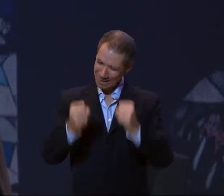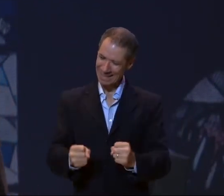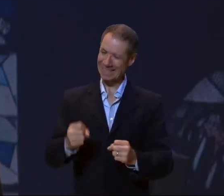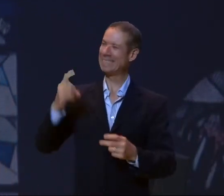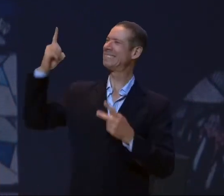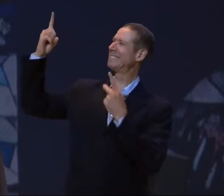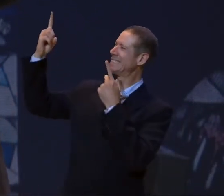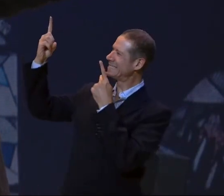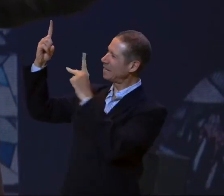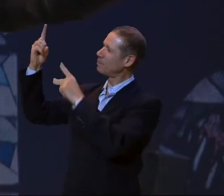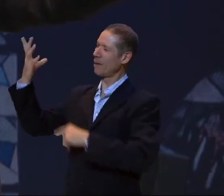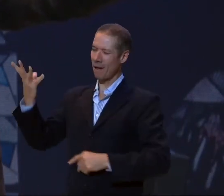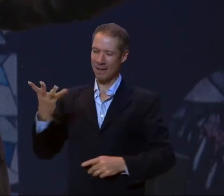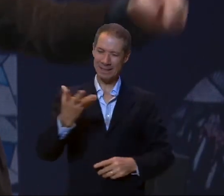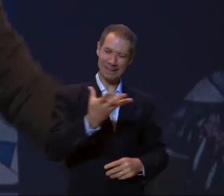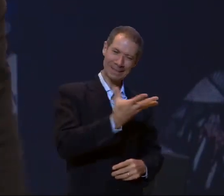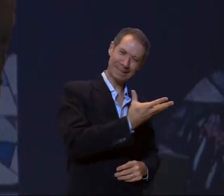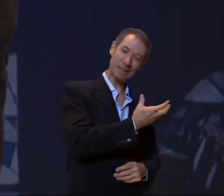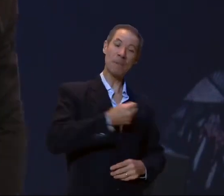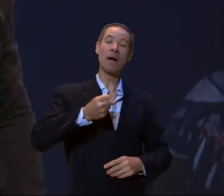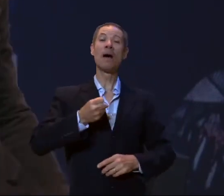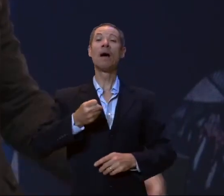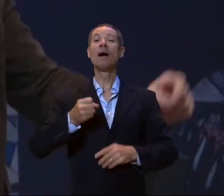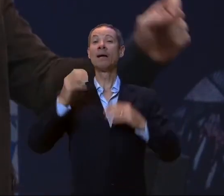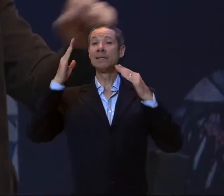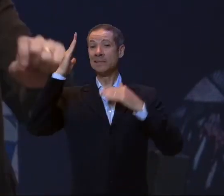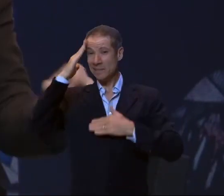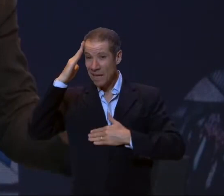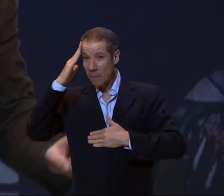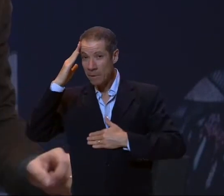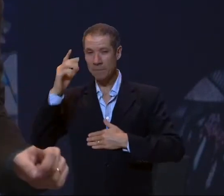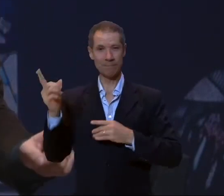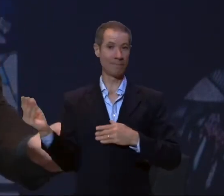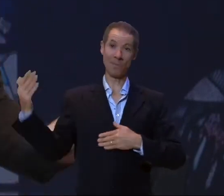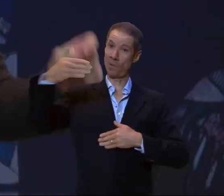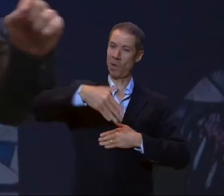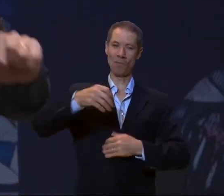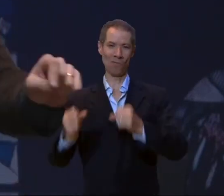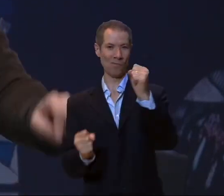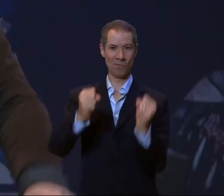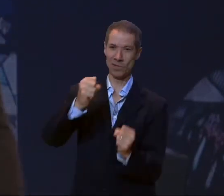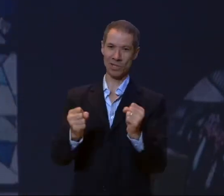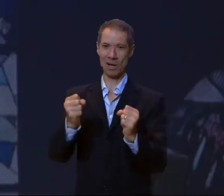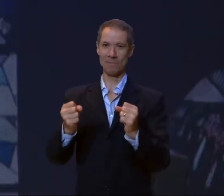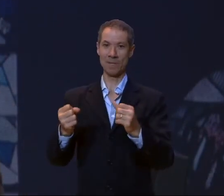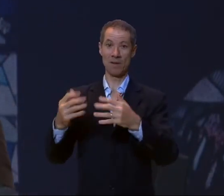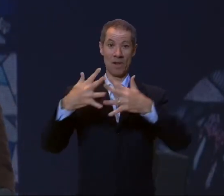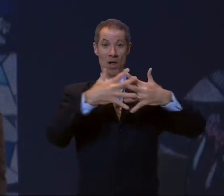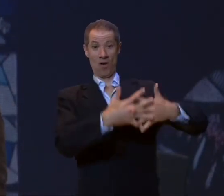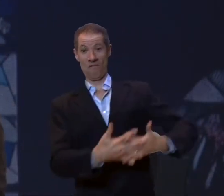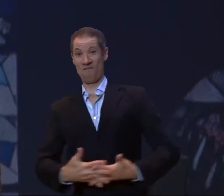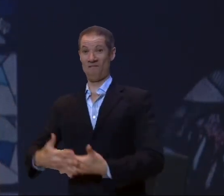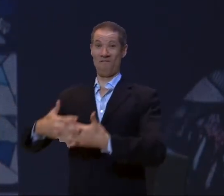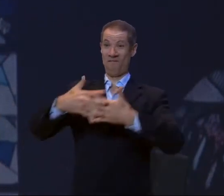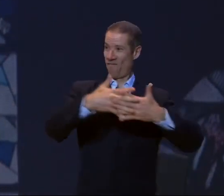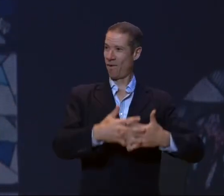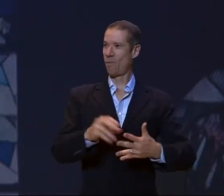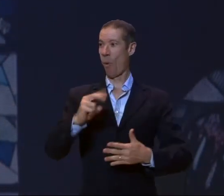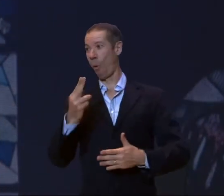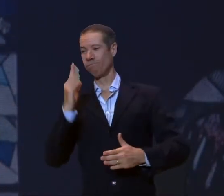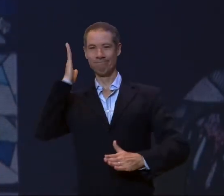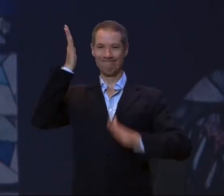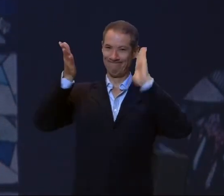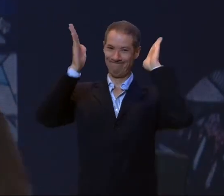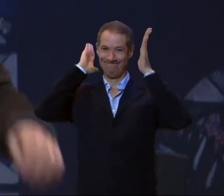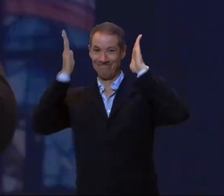de Deus para salvar. Sabe, hoje eu não vim de carro, eu vim de caminhão para cá.